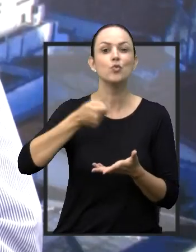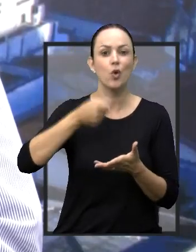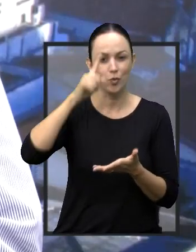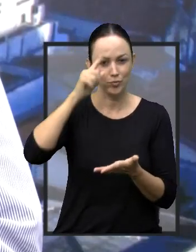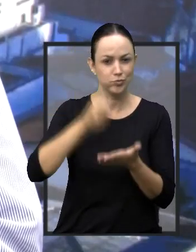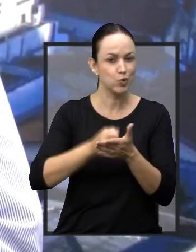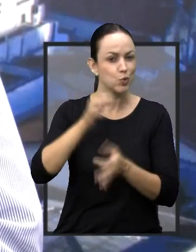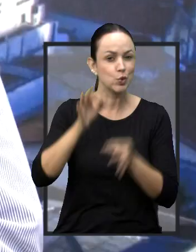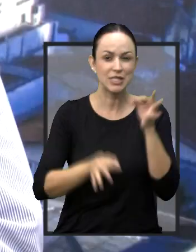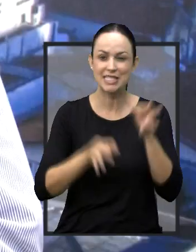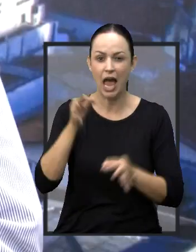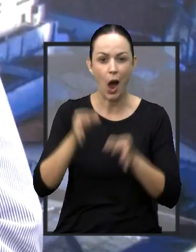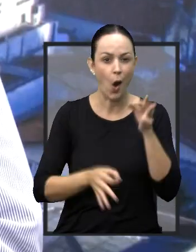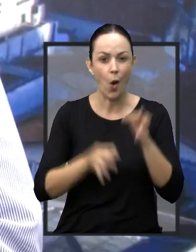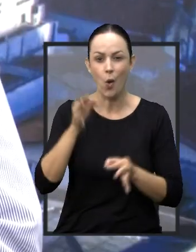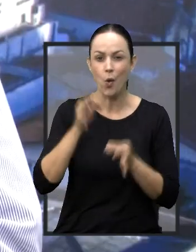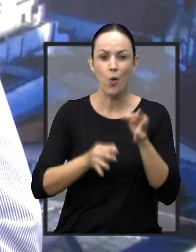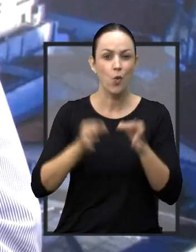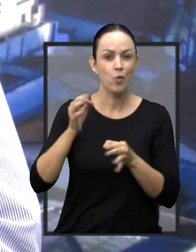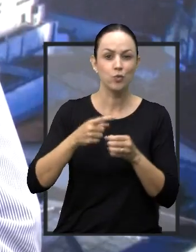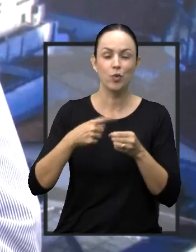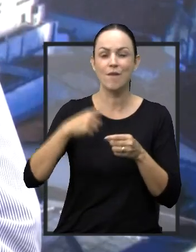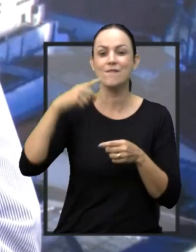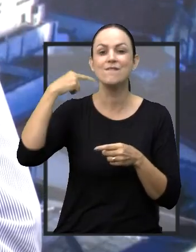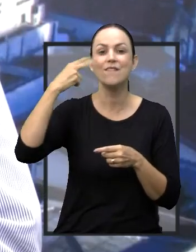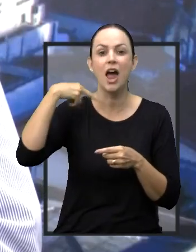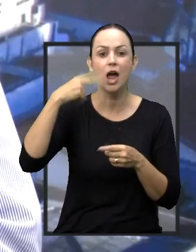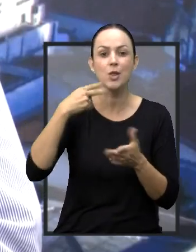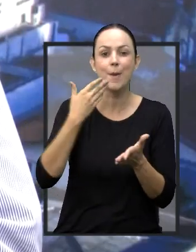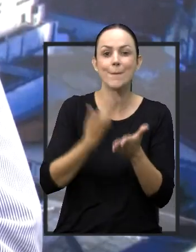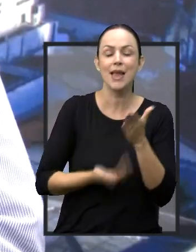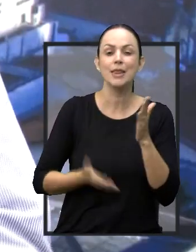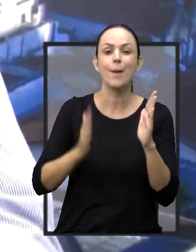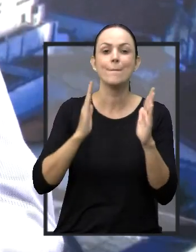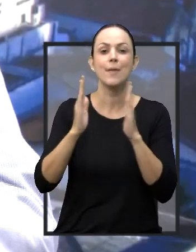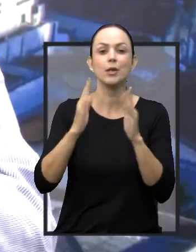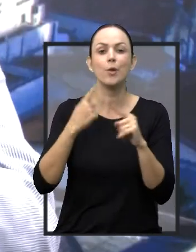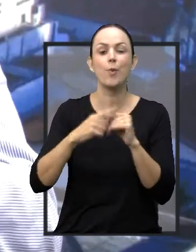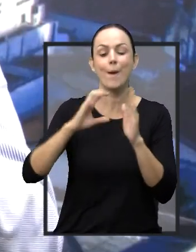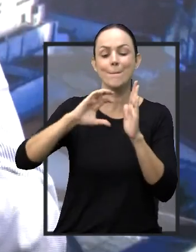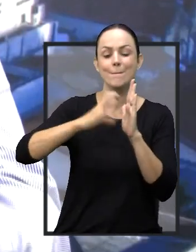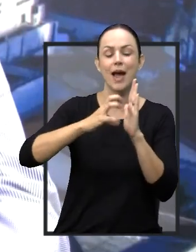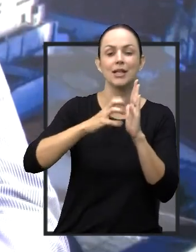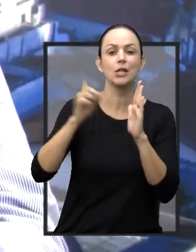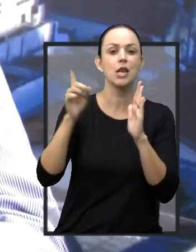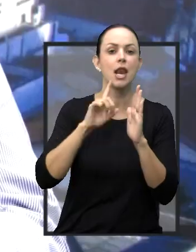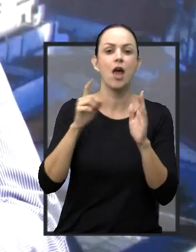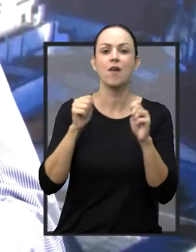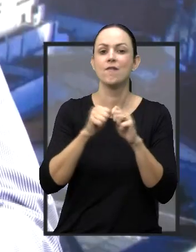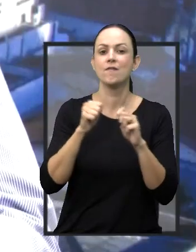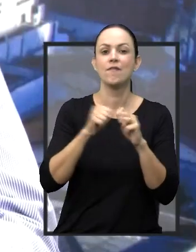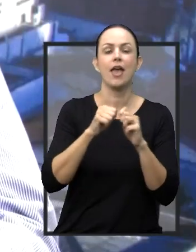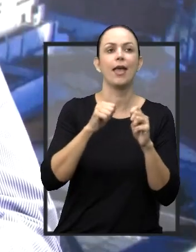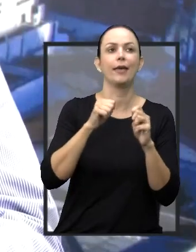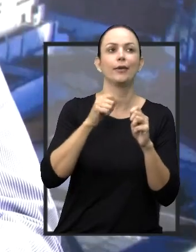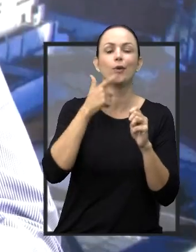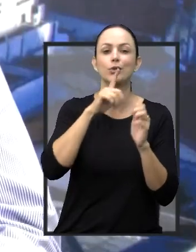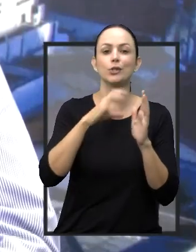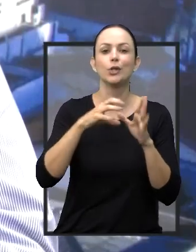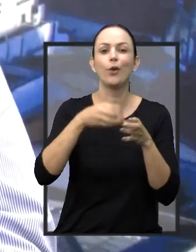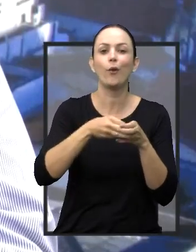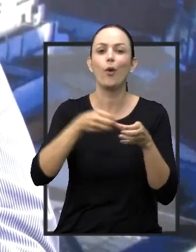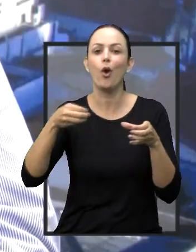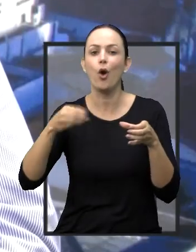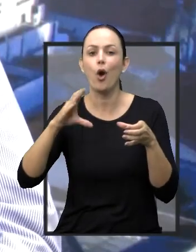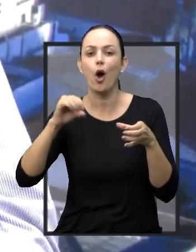municipal, de vereadores, colegas perdendo mandato porque o partido não cumpriu cota de gênero ou